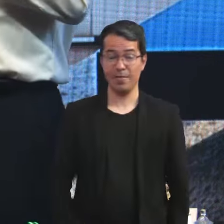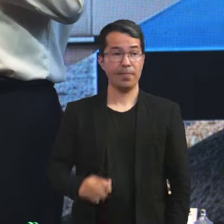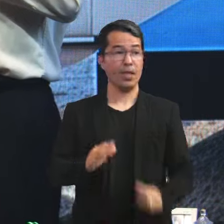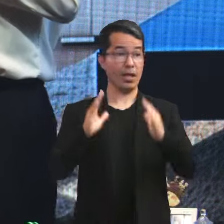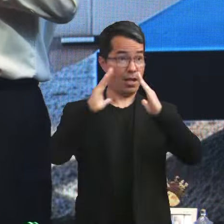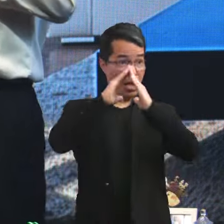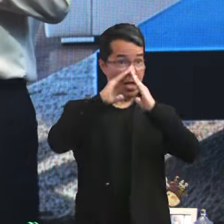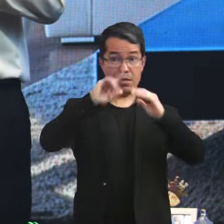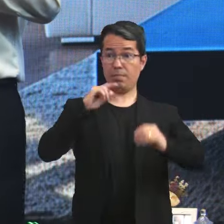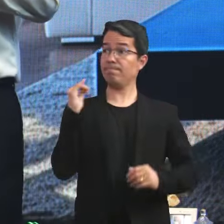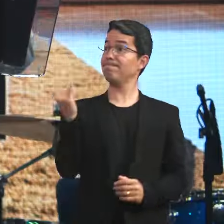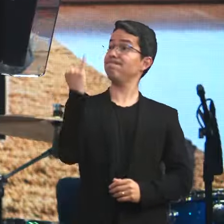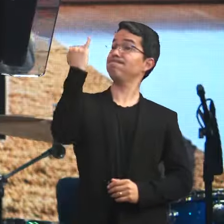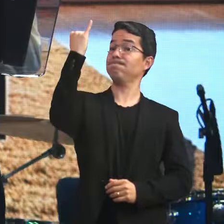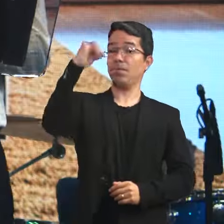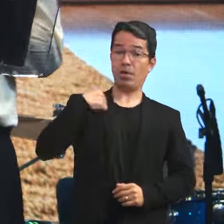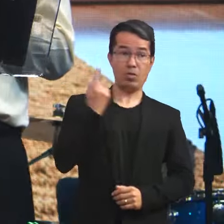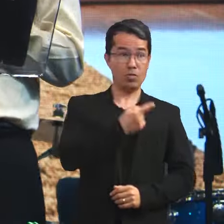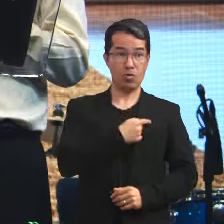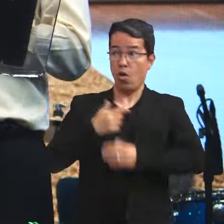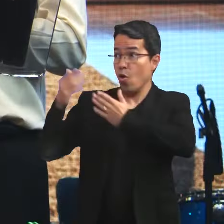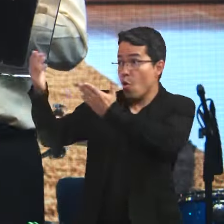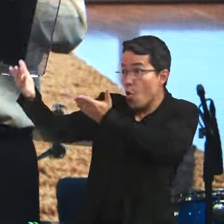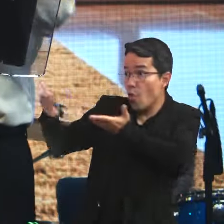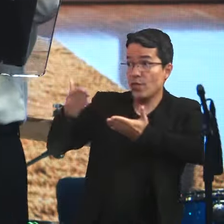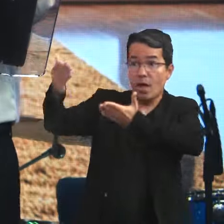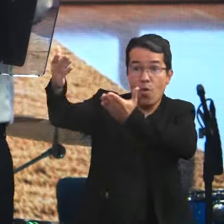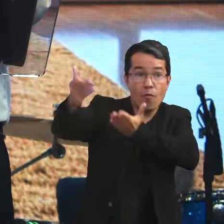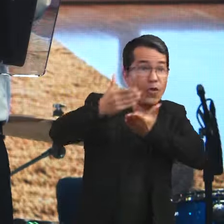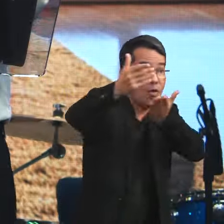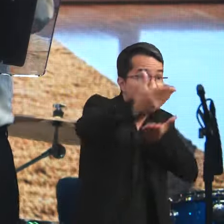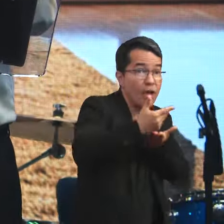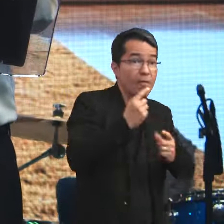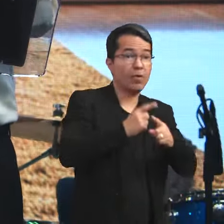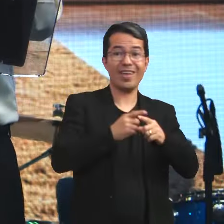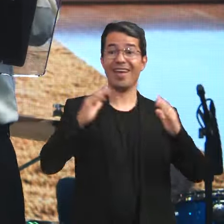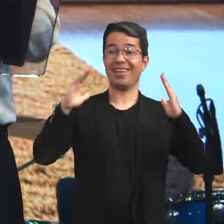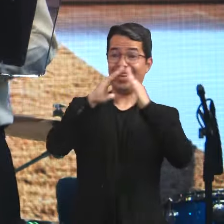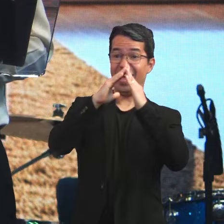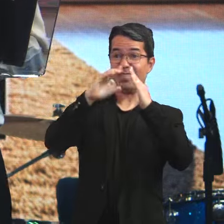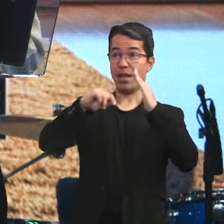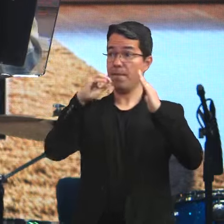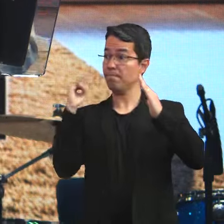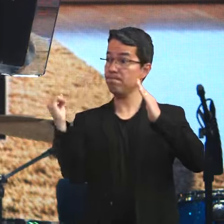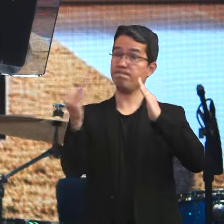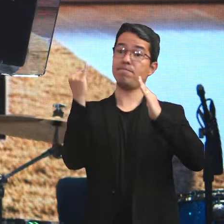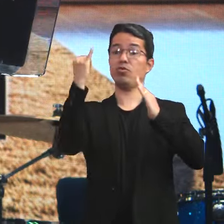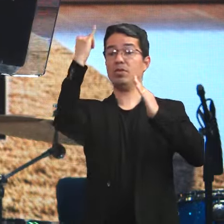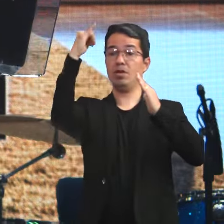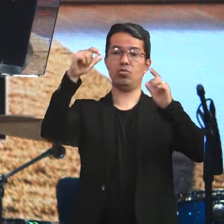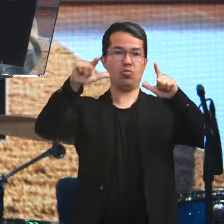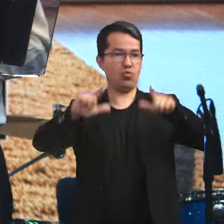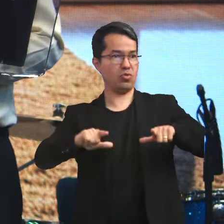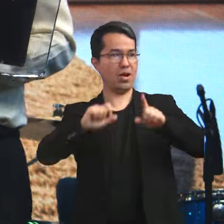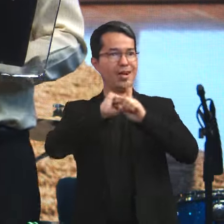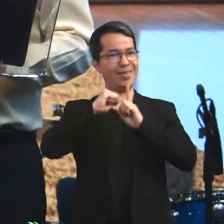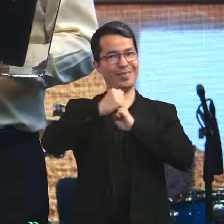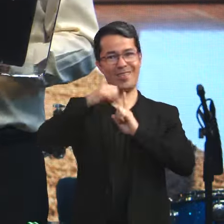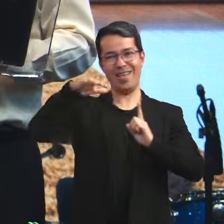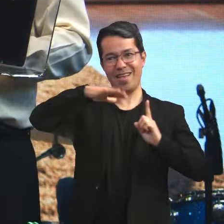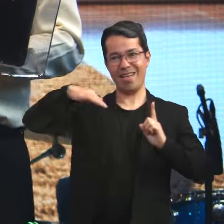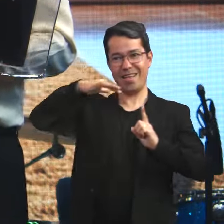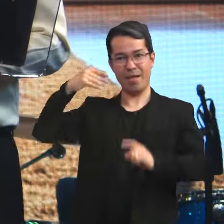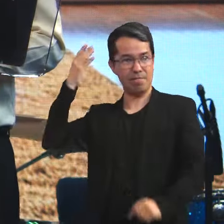mas esse foi um passo importante porque casa era importante em sociedade porque a casa era algo muito